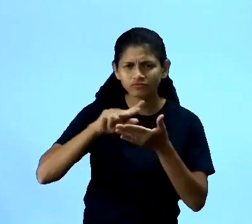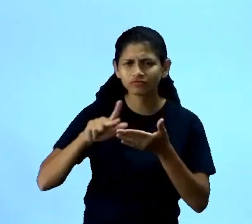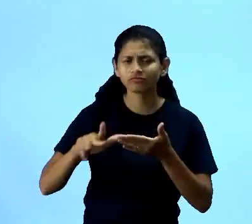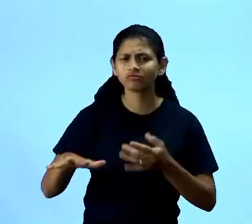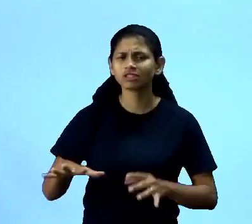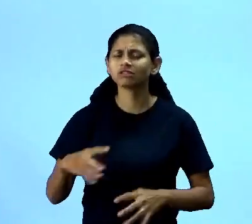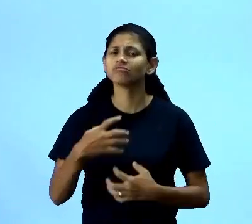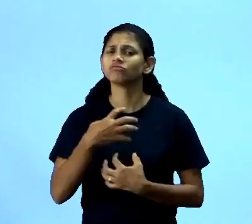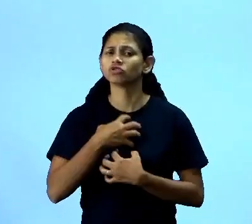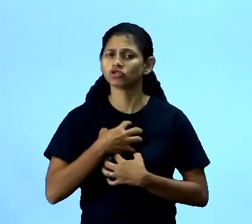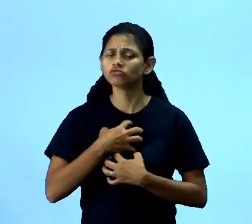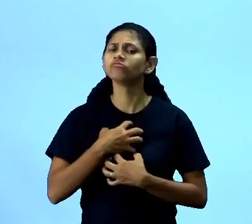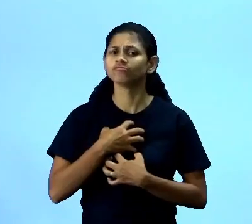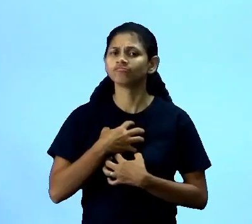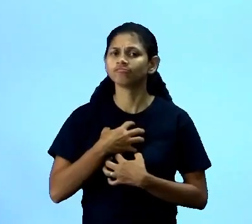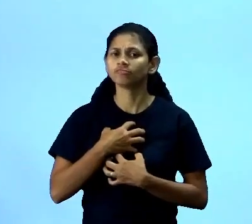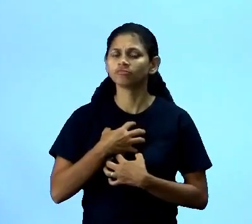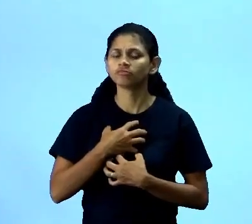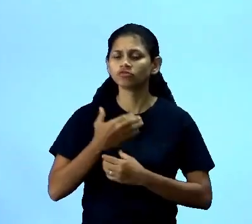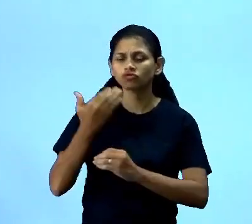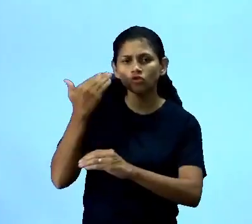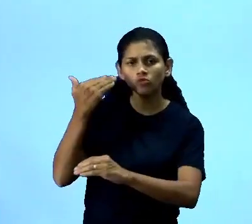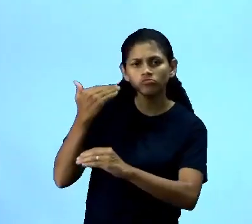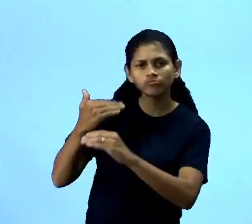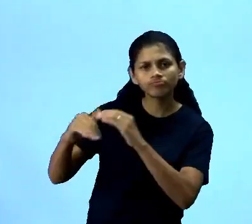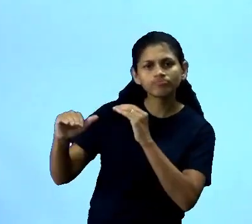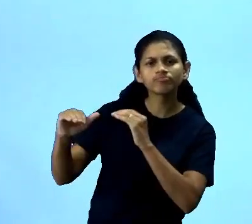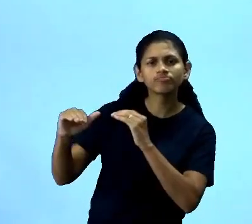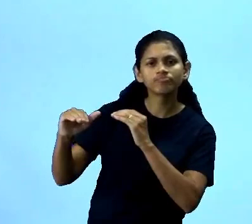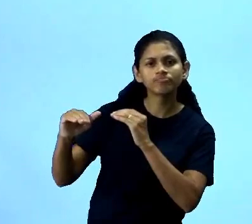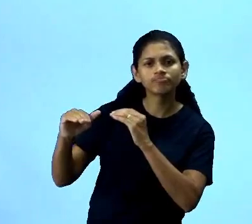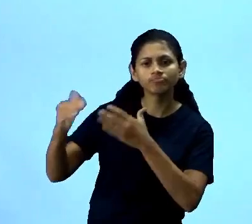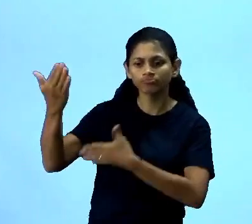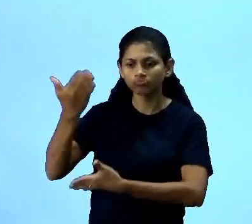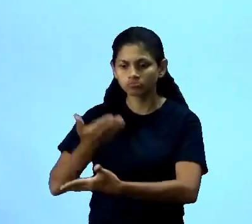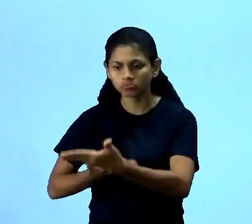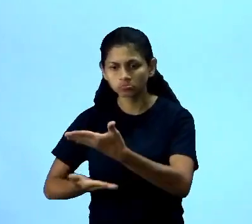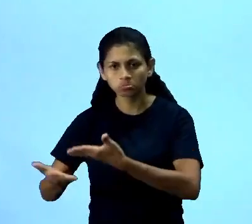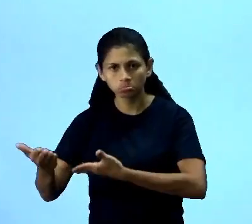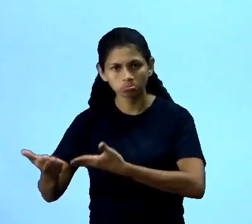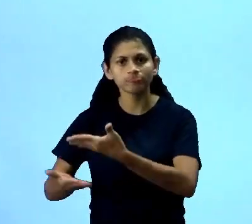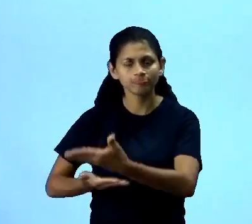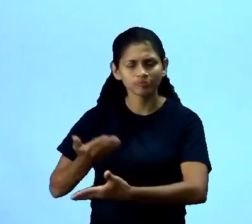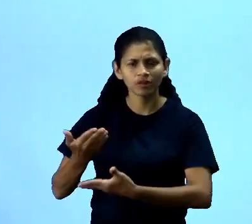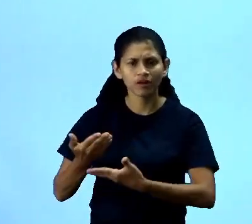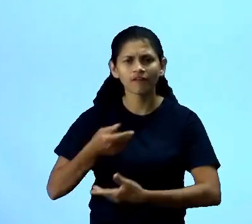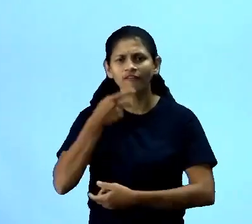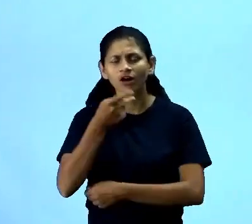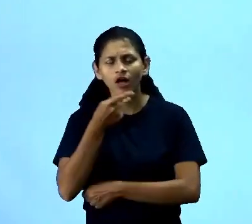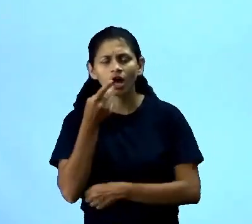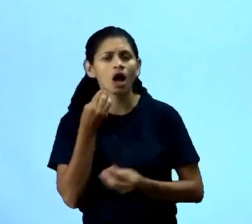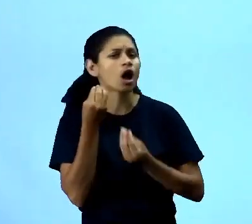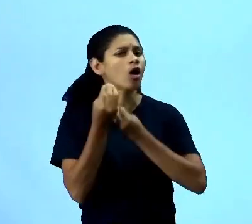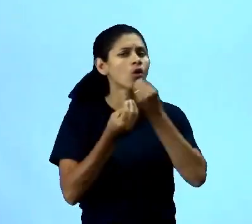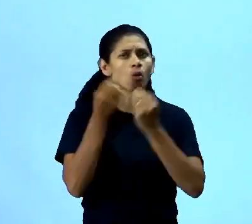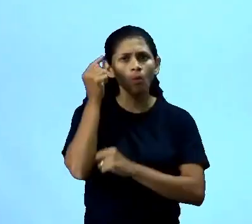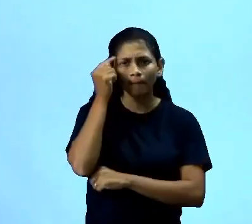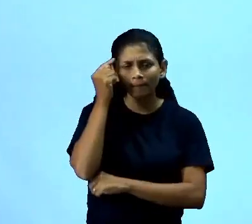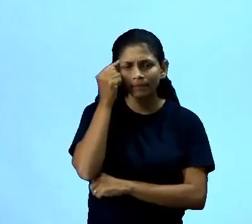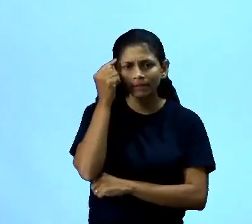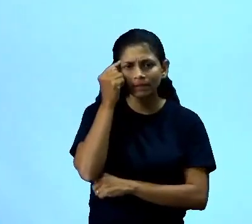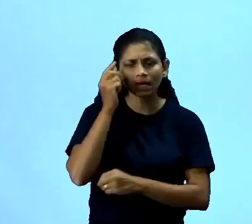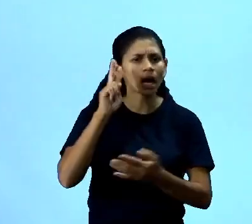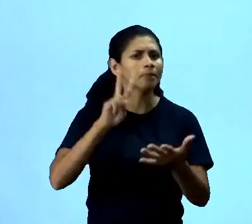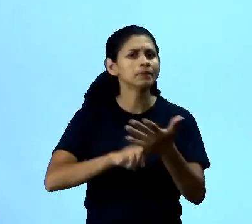seguir, de compartilharmos leituras, de falarmos sobre o que pensamos, como interpretamos determinadas